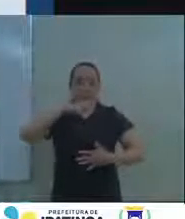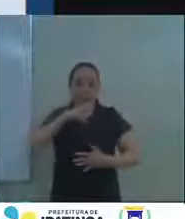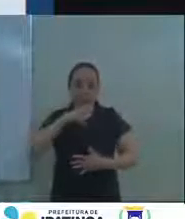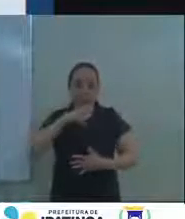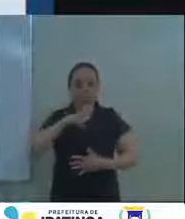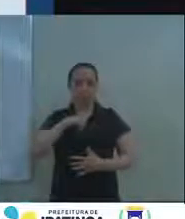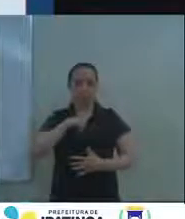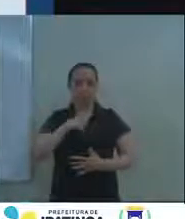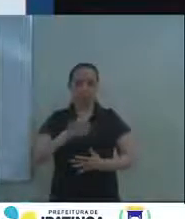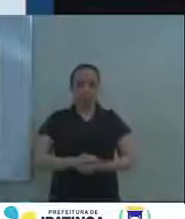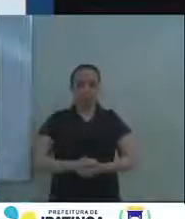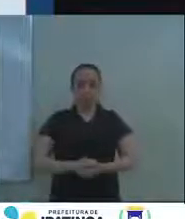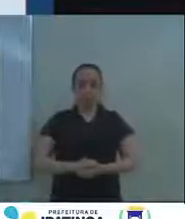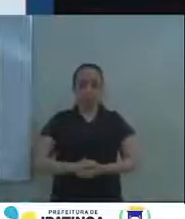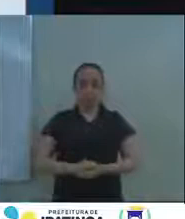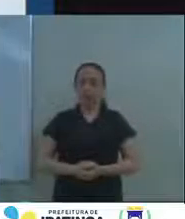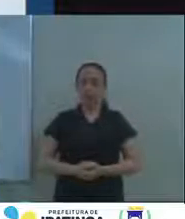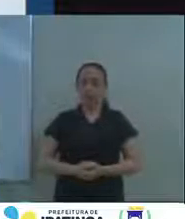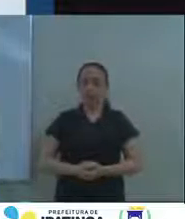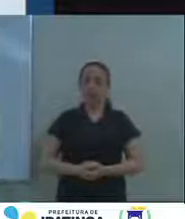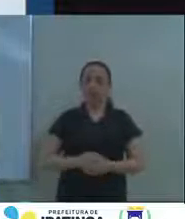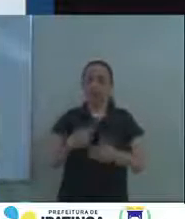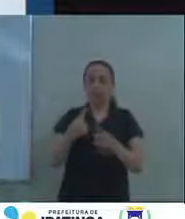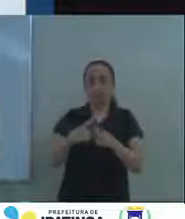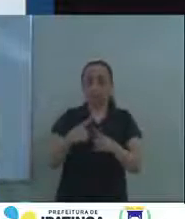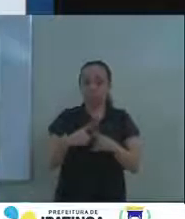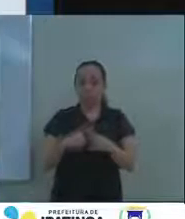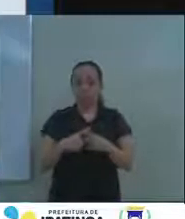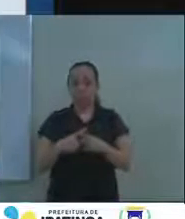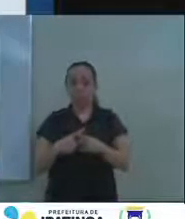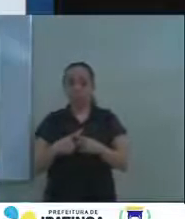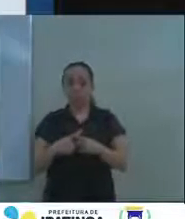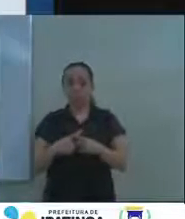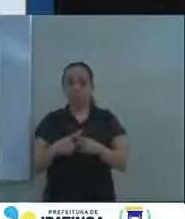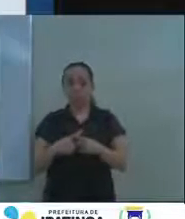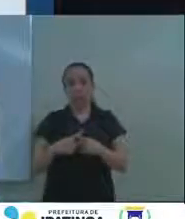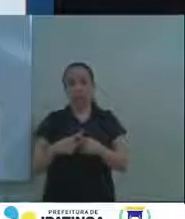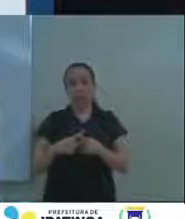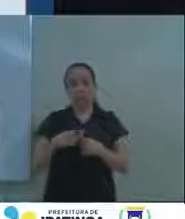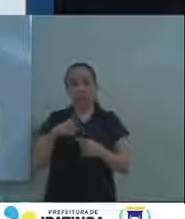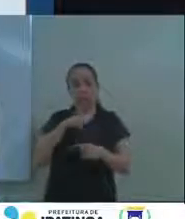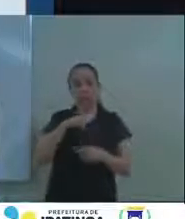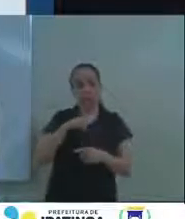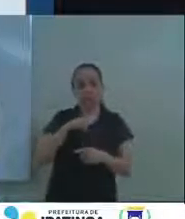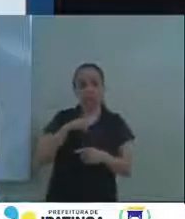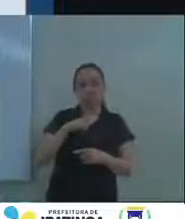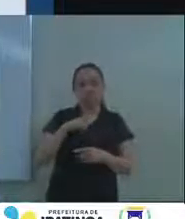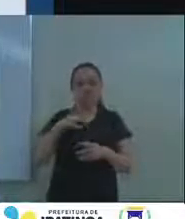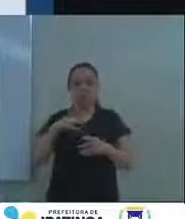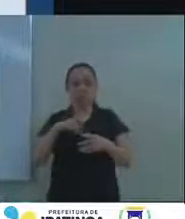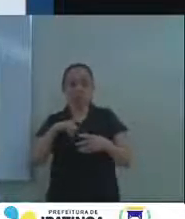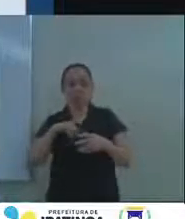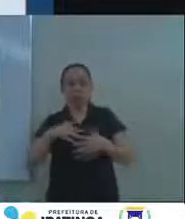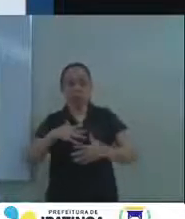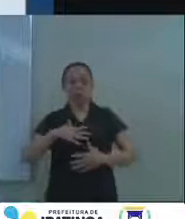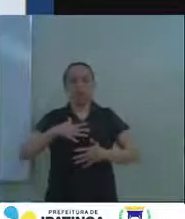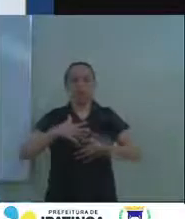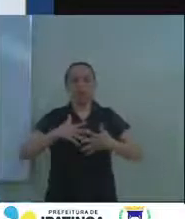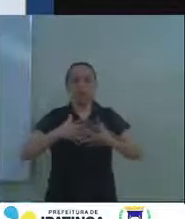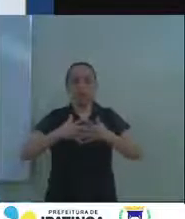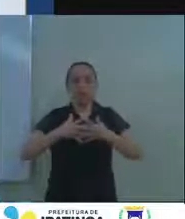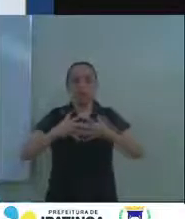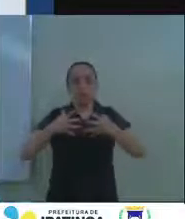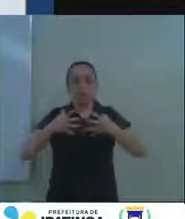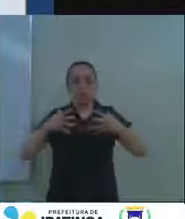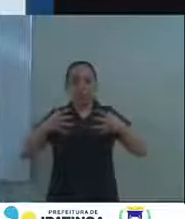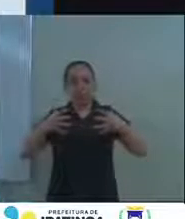devagar. Por quê? À medida que eu inspiro, que eu tenho essa abertura, eu tenho,